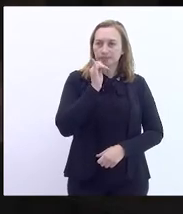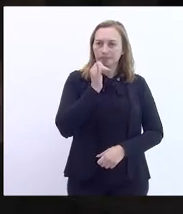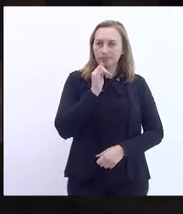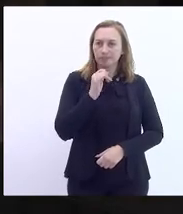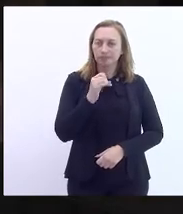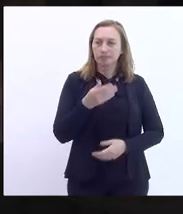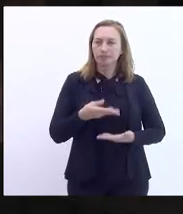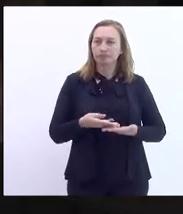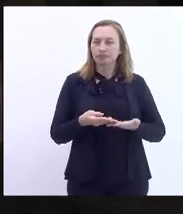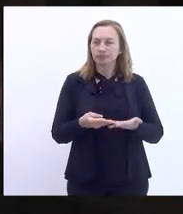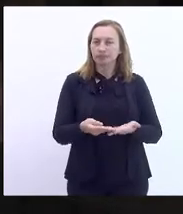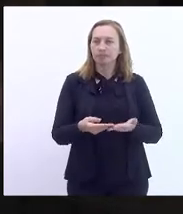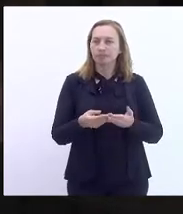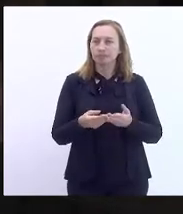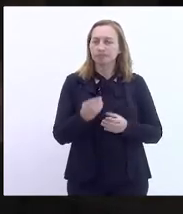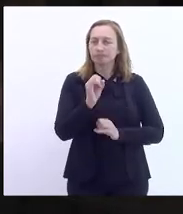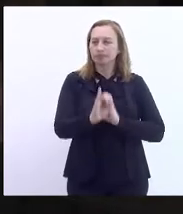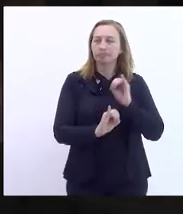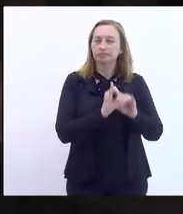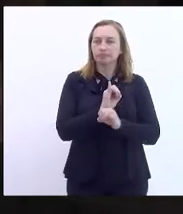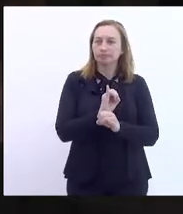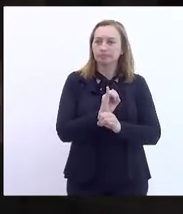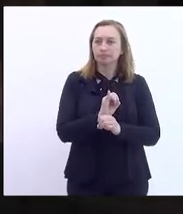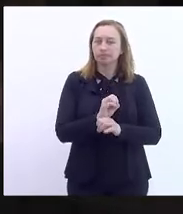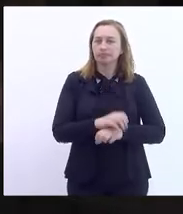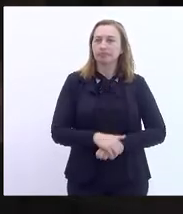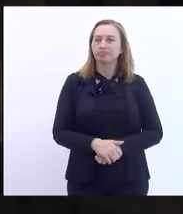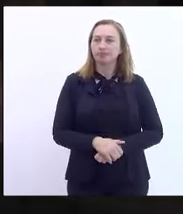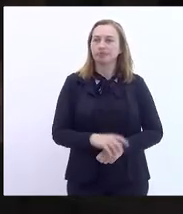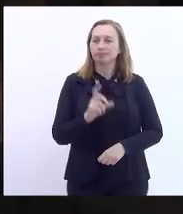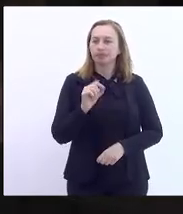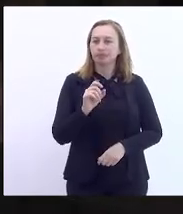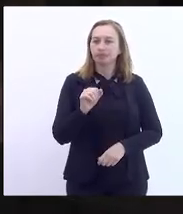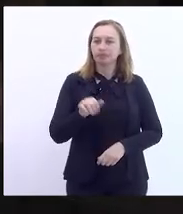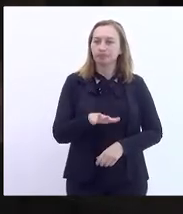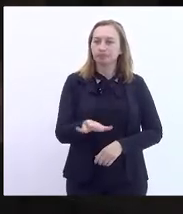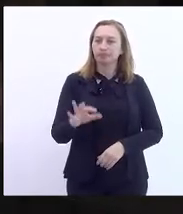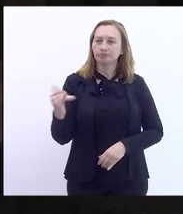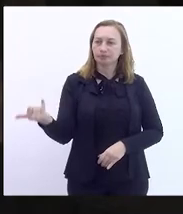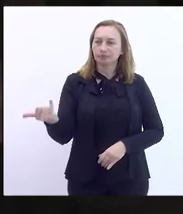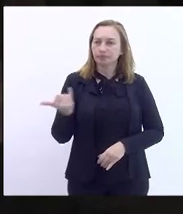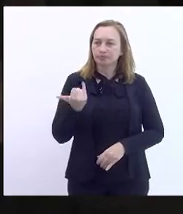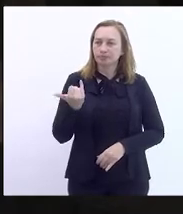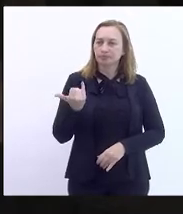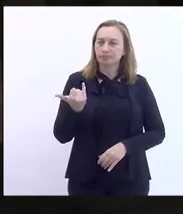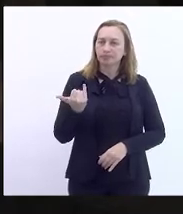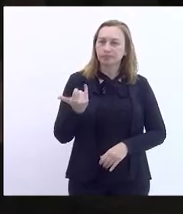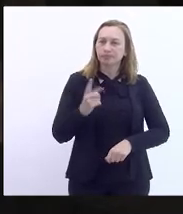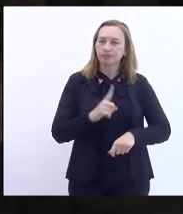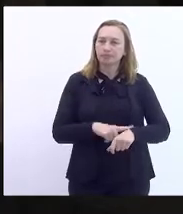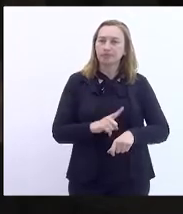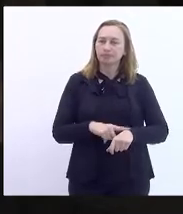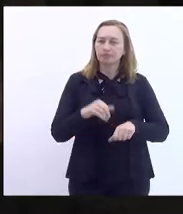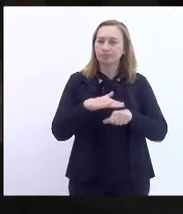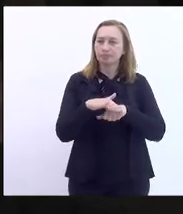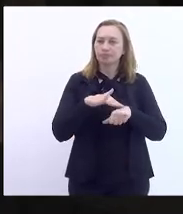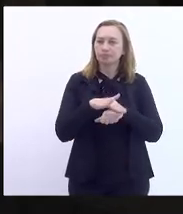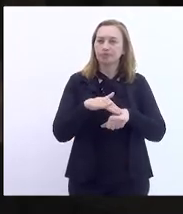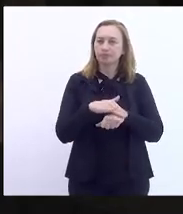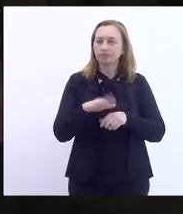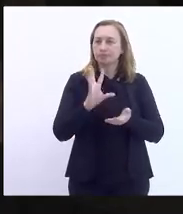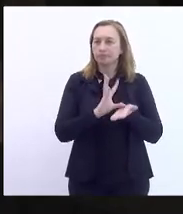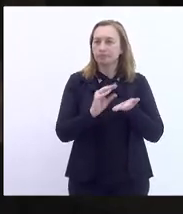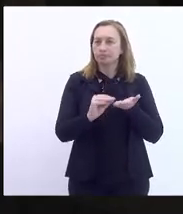disponível na internet e desde então o que é que favela nos disseram naquela rodada discuta tem